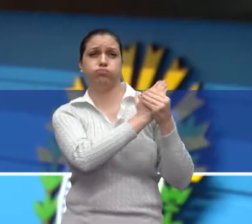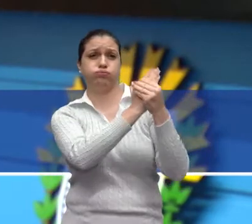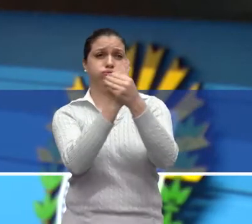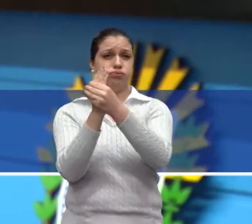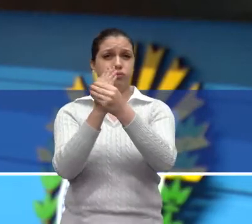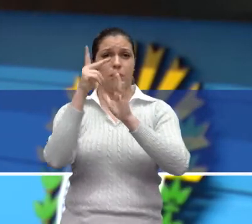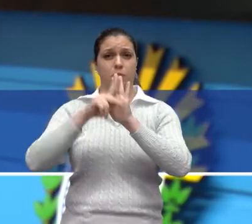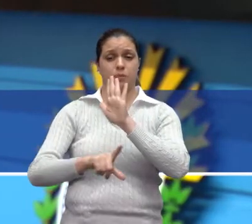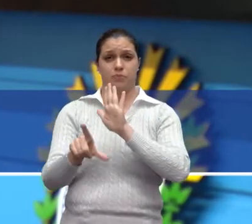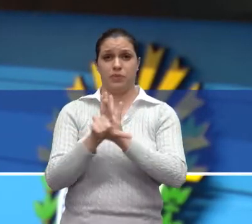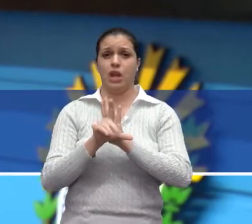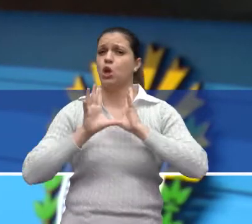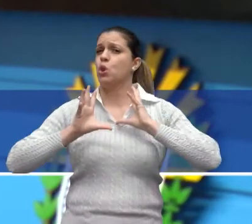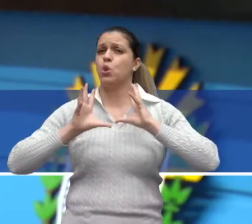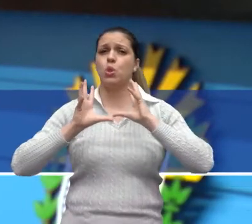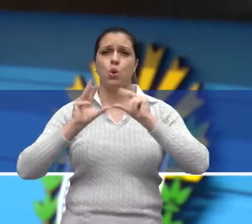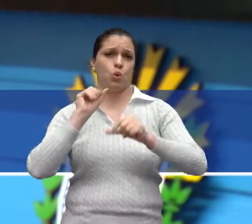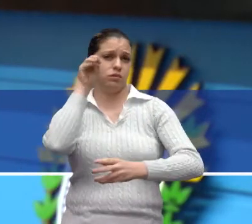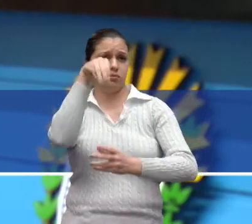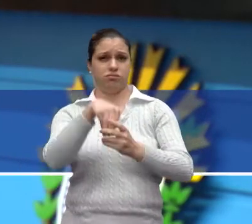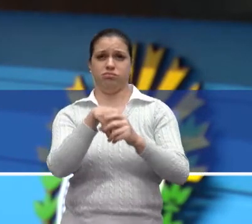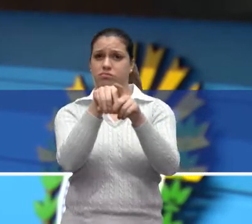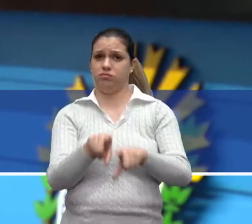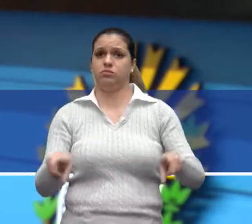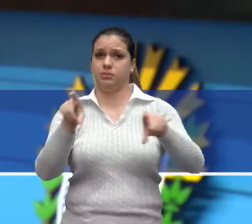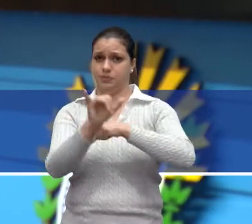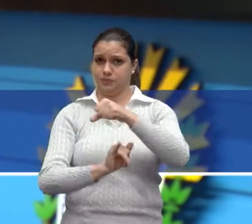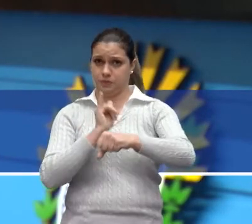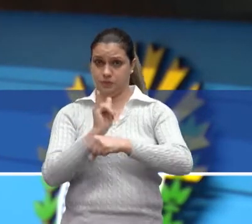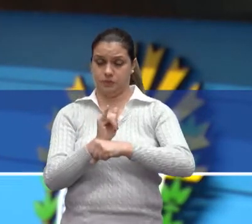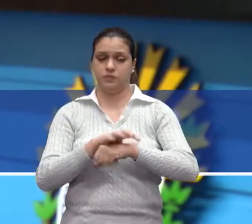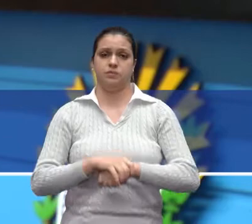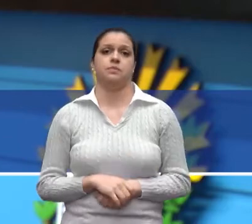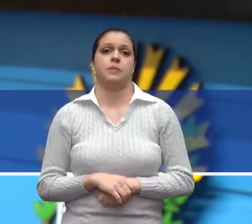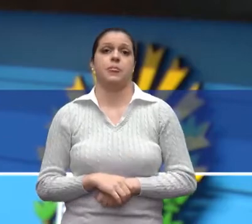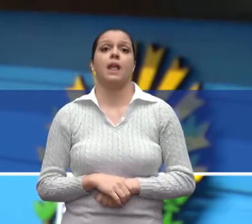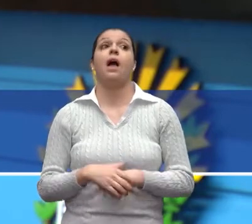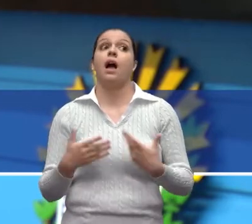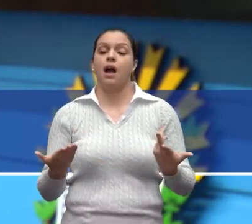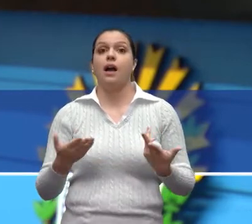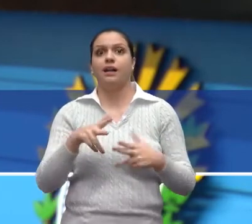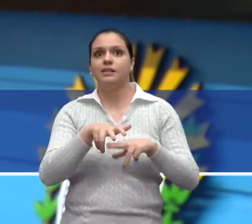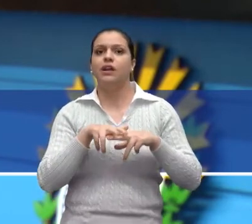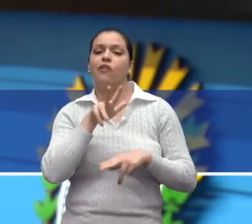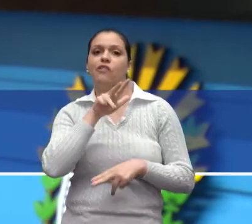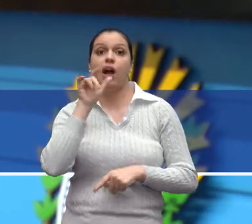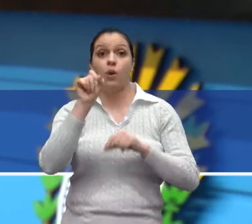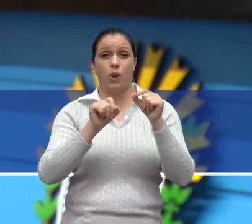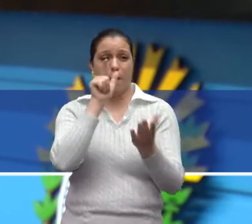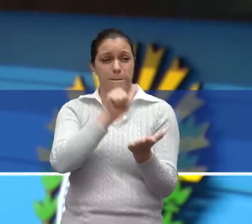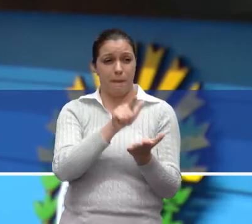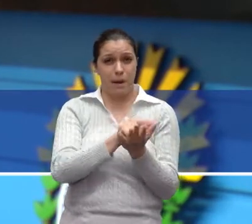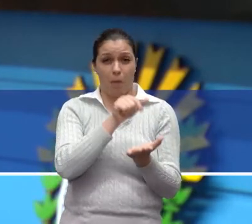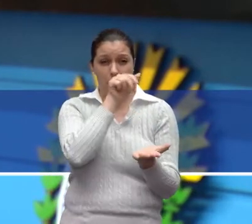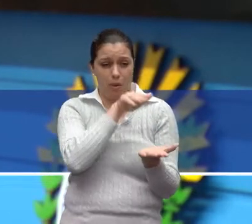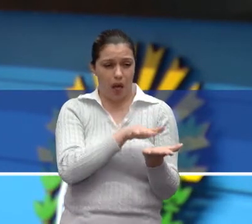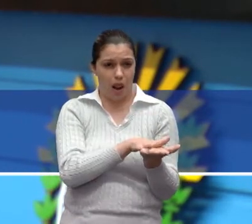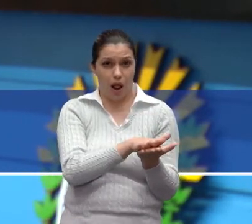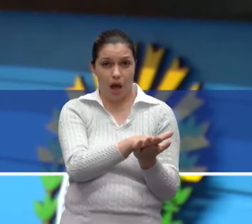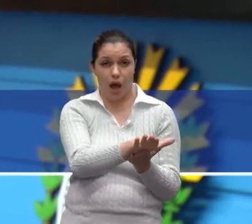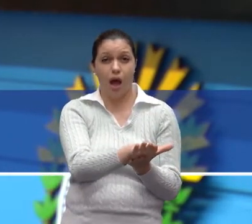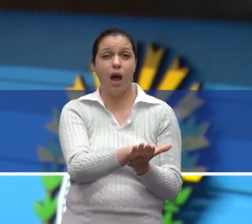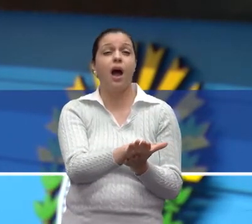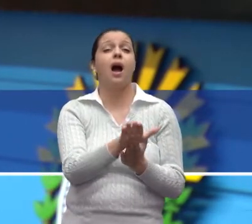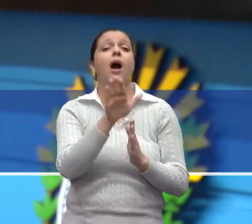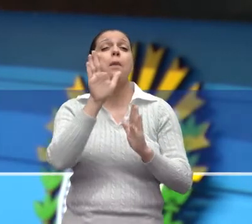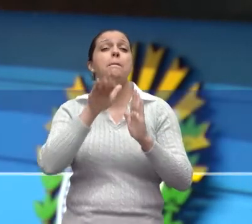Casa de Leis seja realizado de forma digital. Com isso, há uma projeção de redução de custos somente em cópias